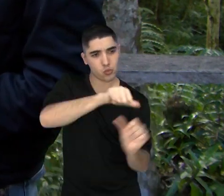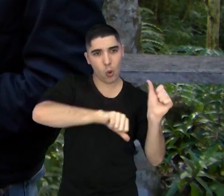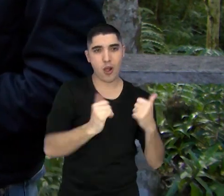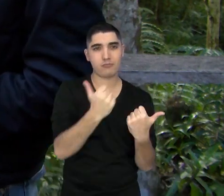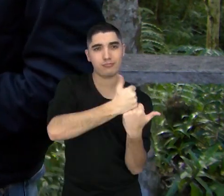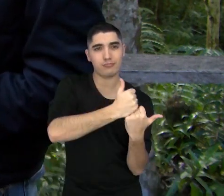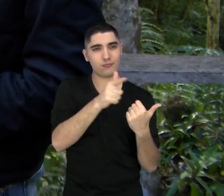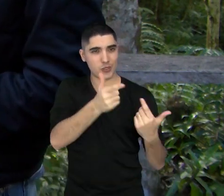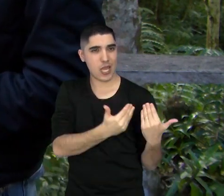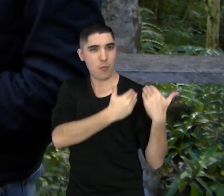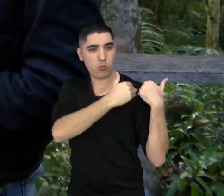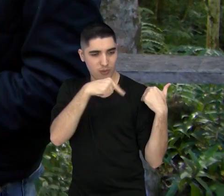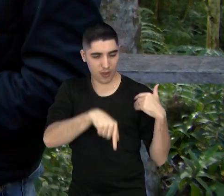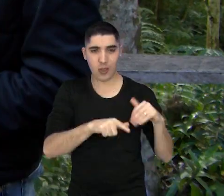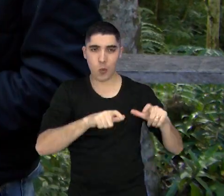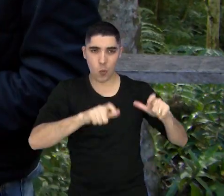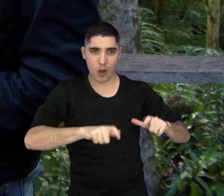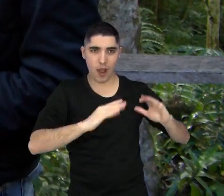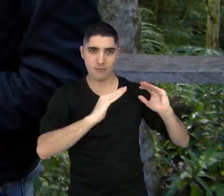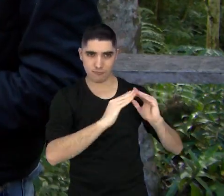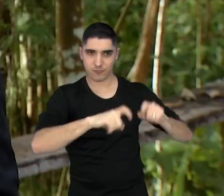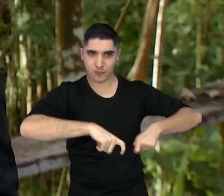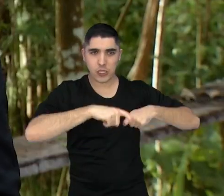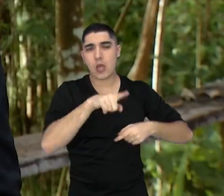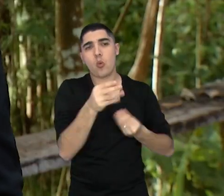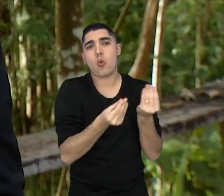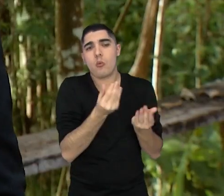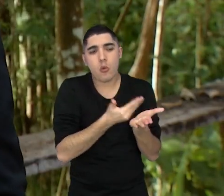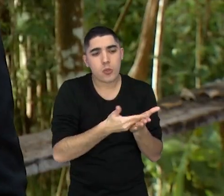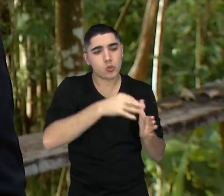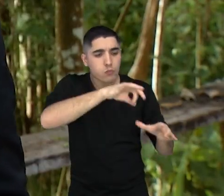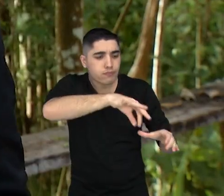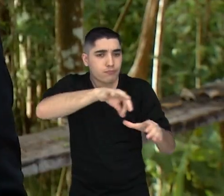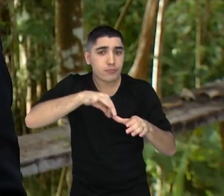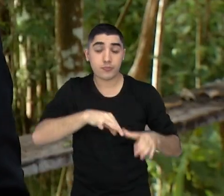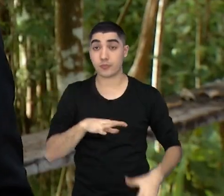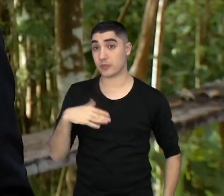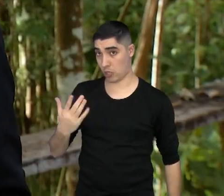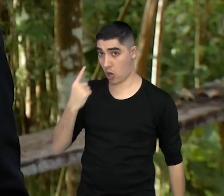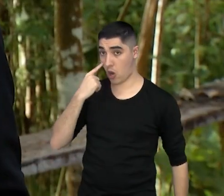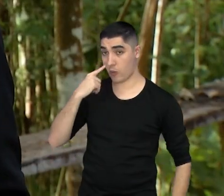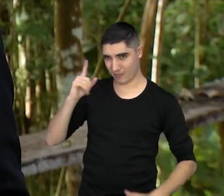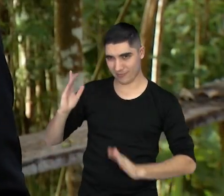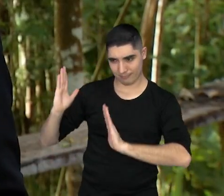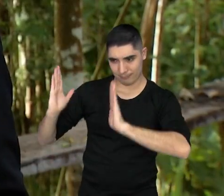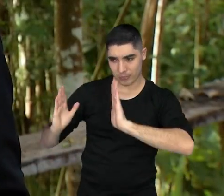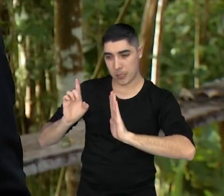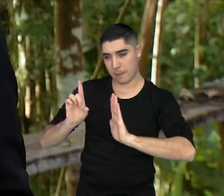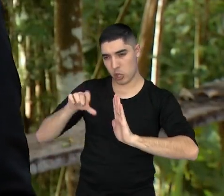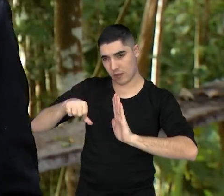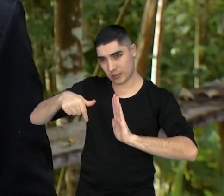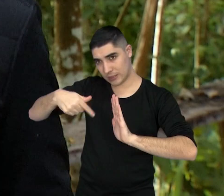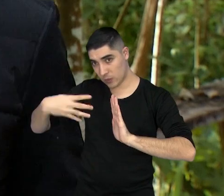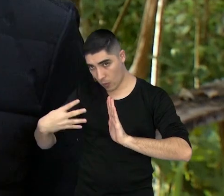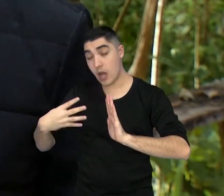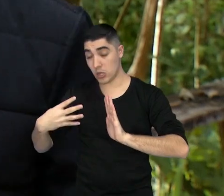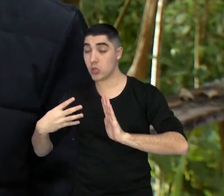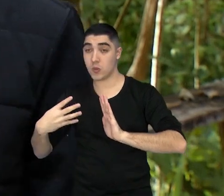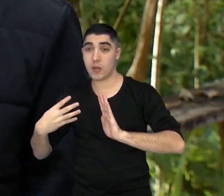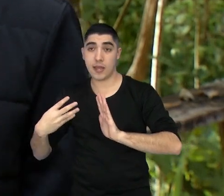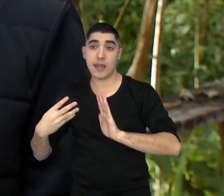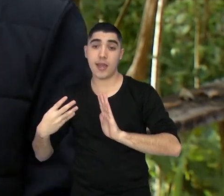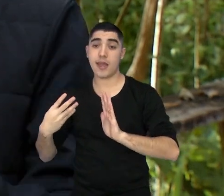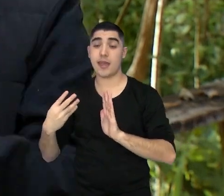você começou a produção aqui da fazenda? Então, olha só, naquela época de 1974, Gisele, era o